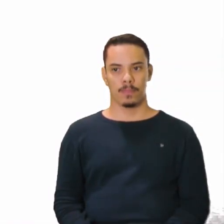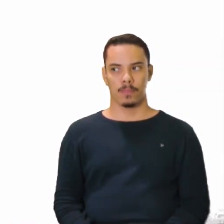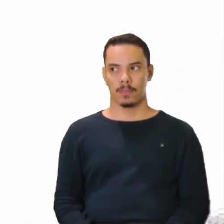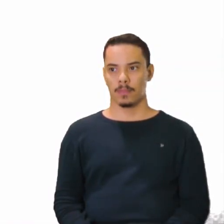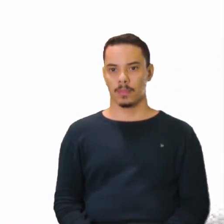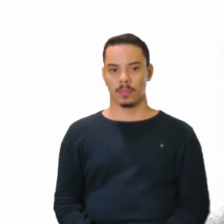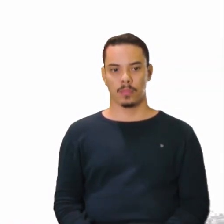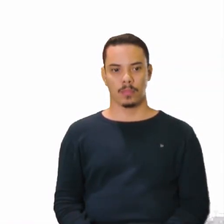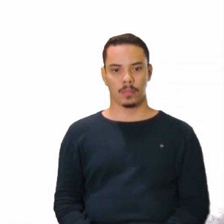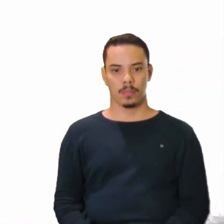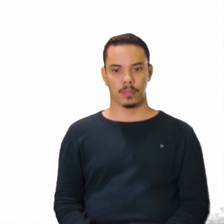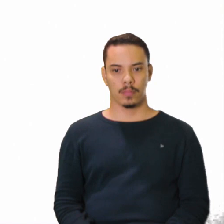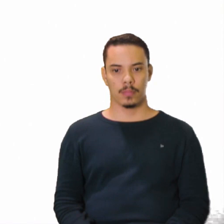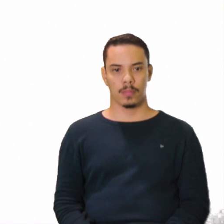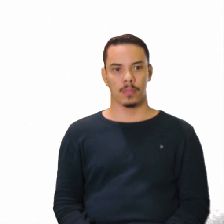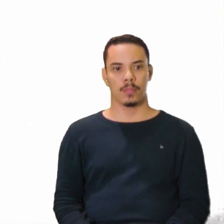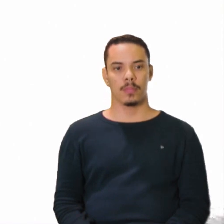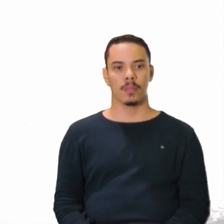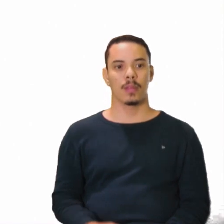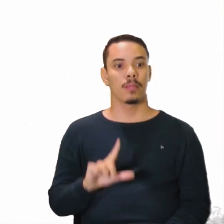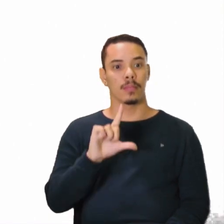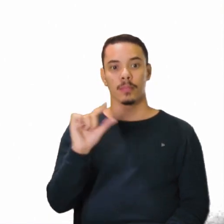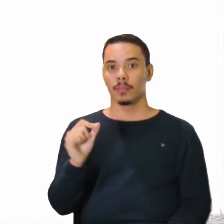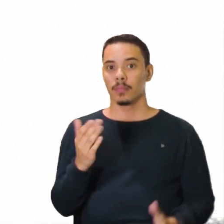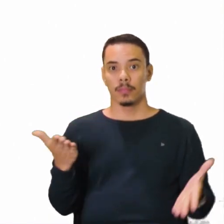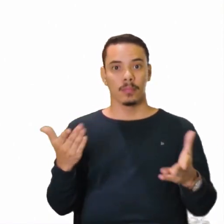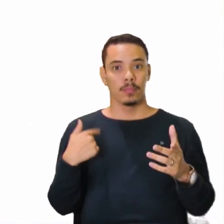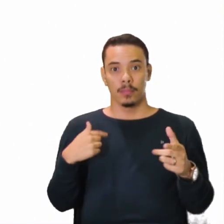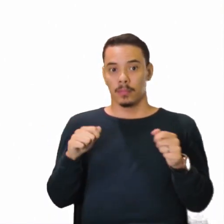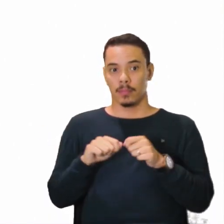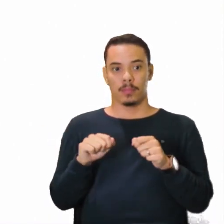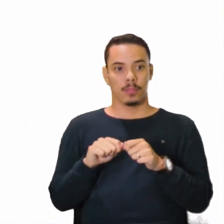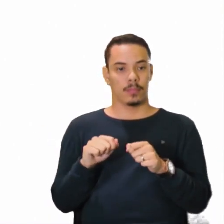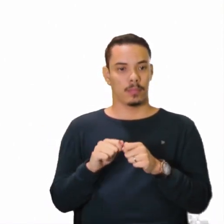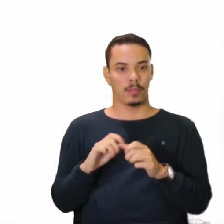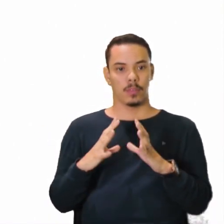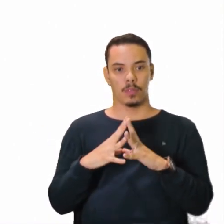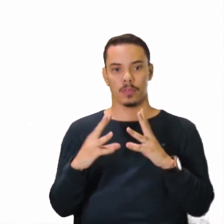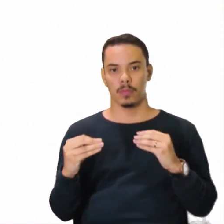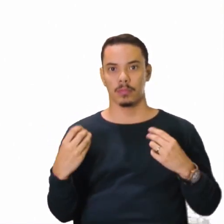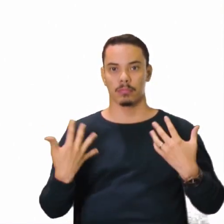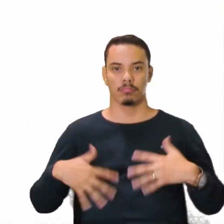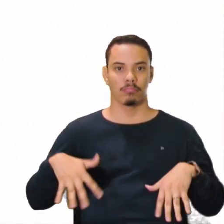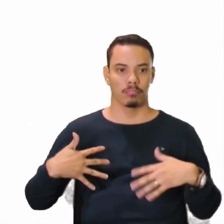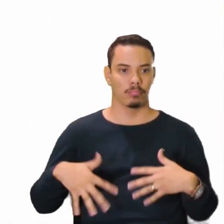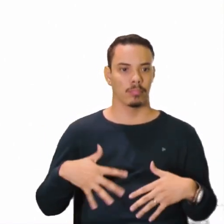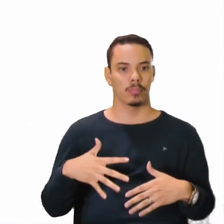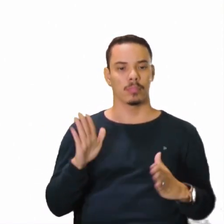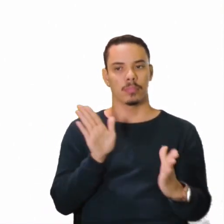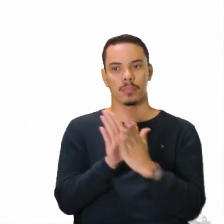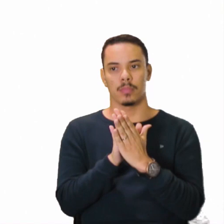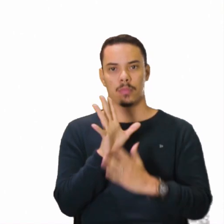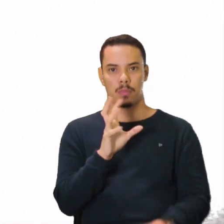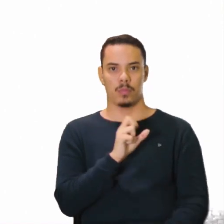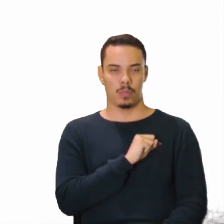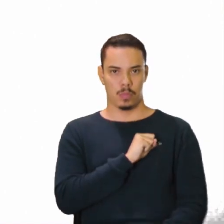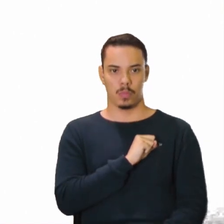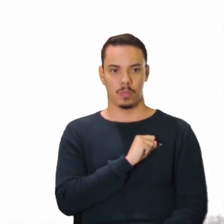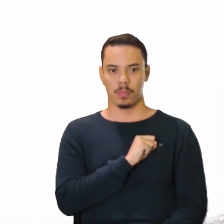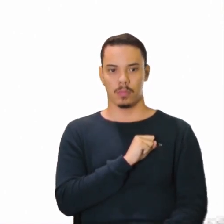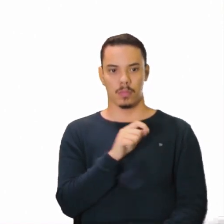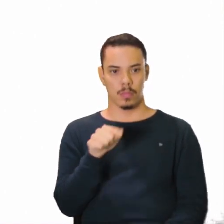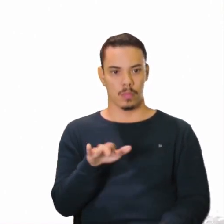só, sem saída. E agora o que faço? Fujo, tremo, desmaio, encaro o meu amor.